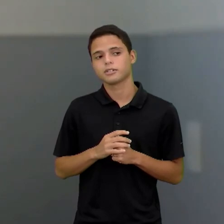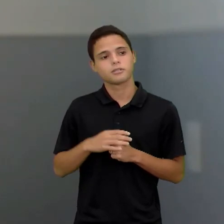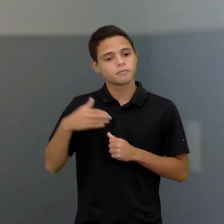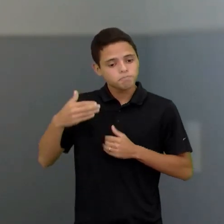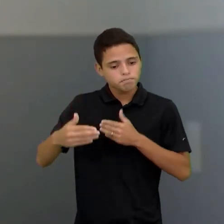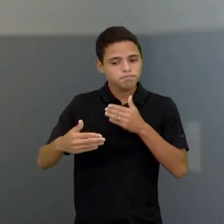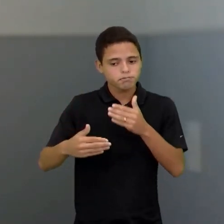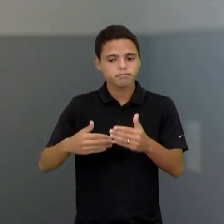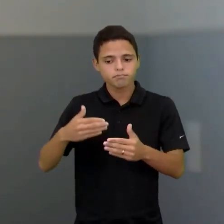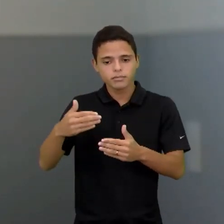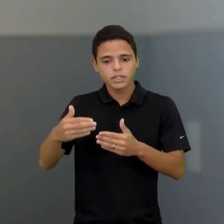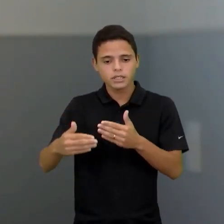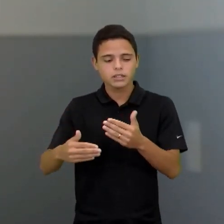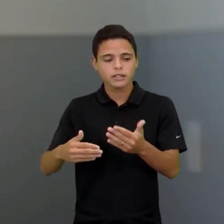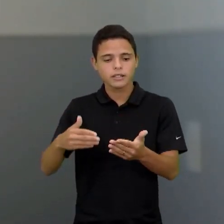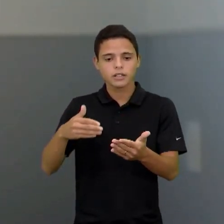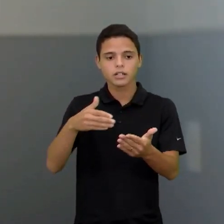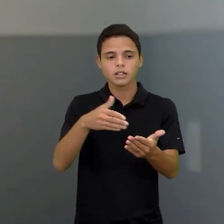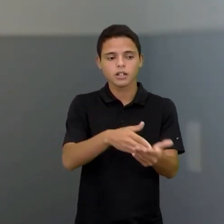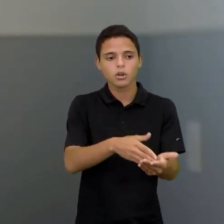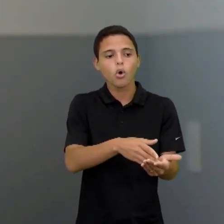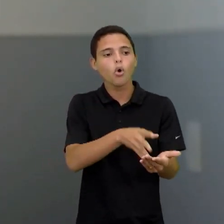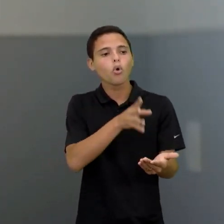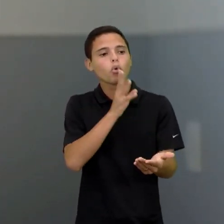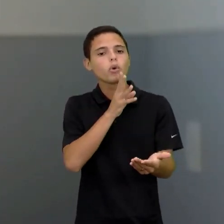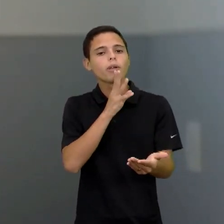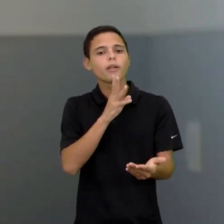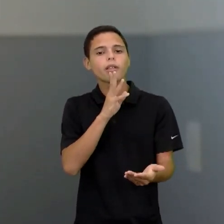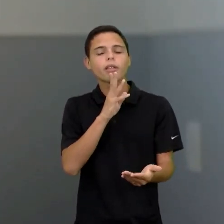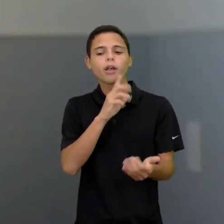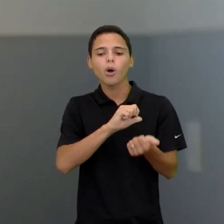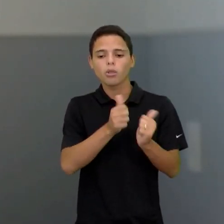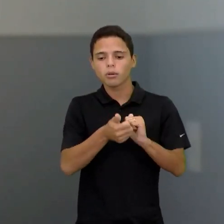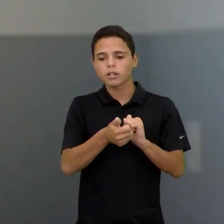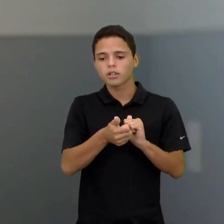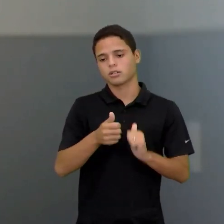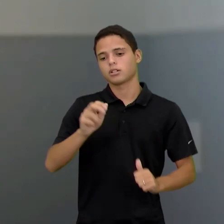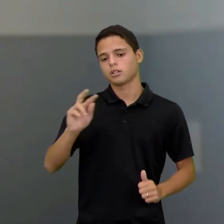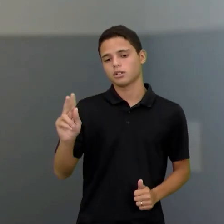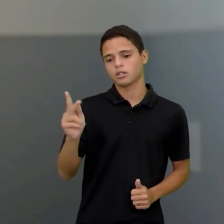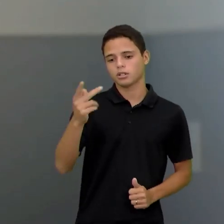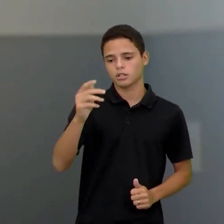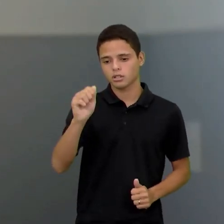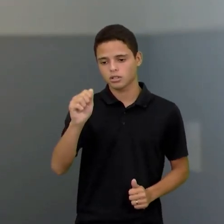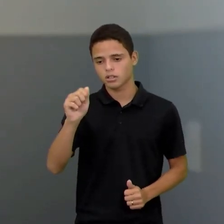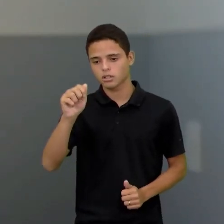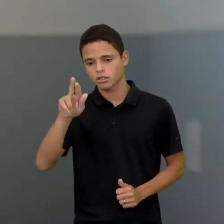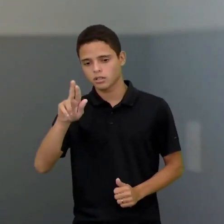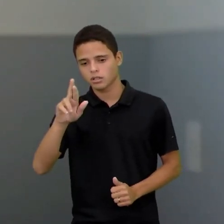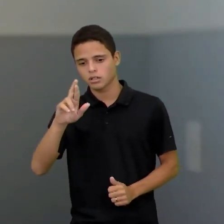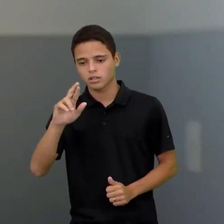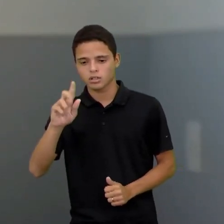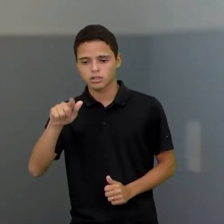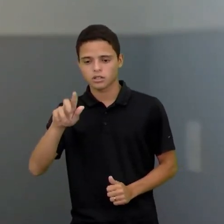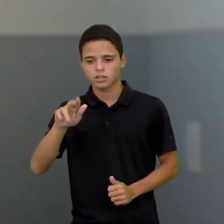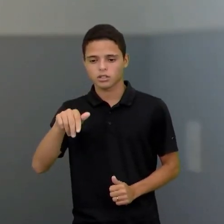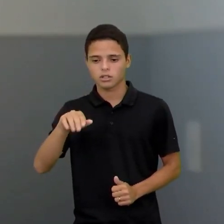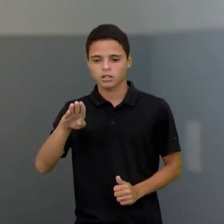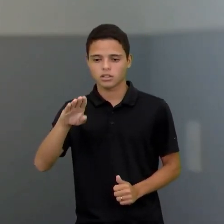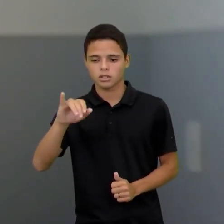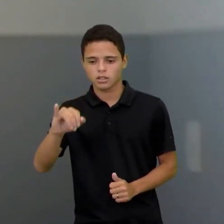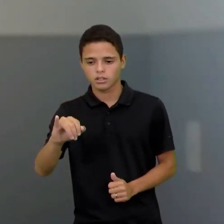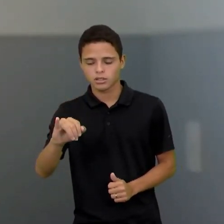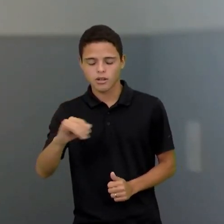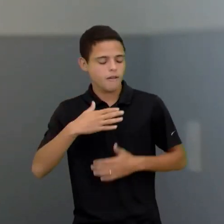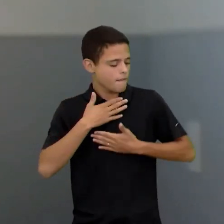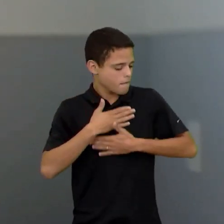minha reabilitação eu conheci o rugby e foi amor à primeira vista, assim, eu adorei, fiquei logo com muita